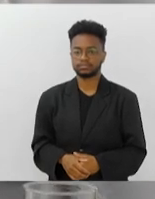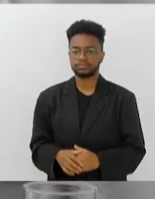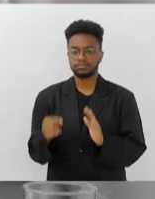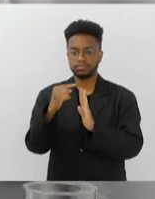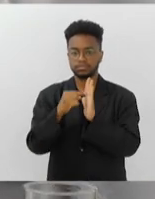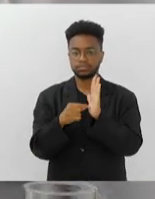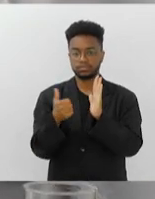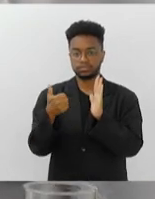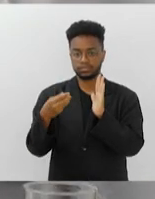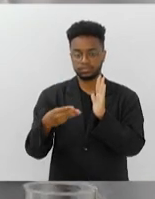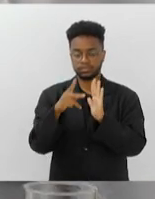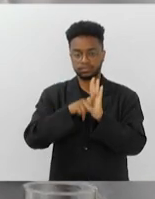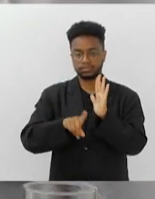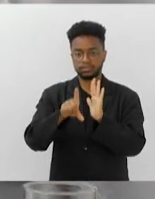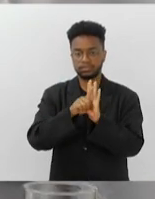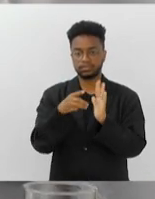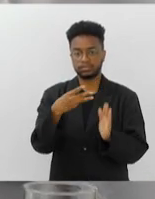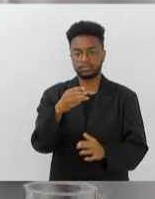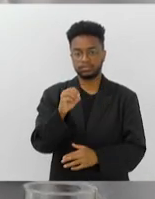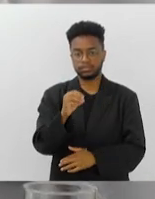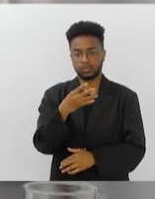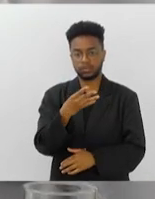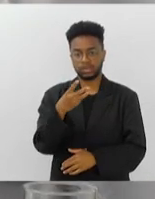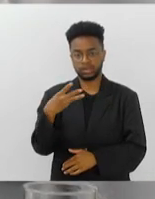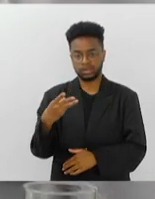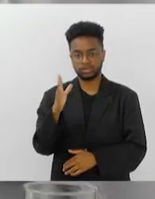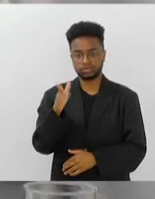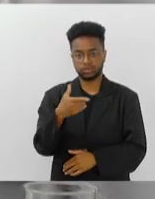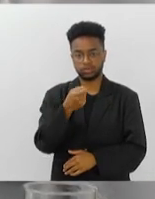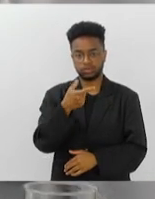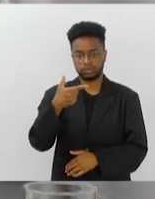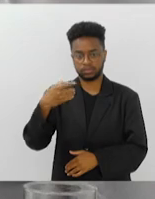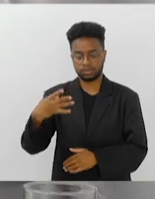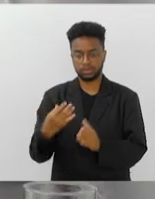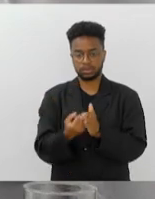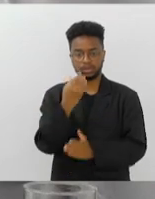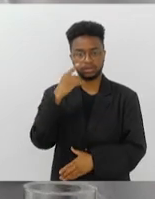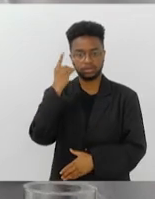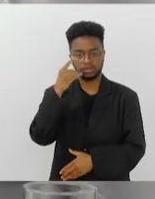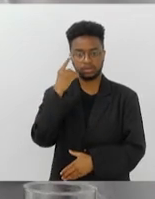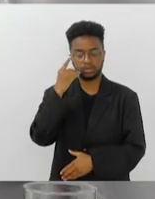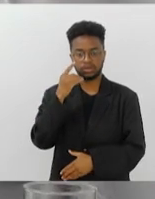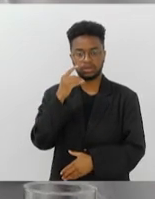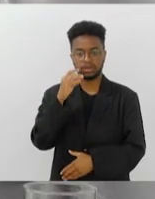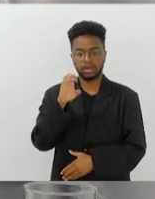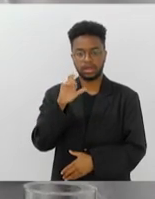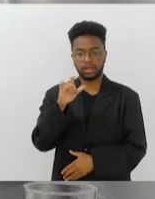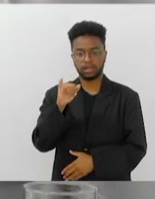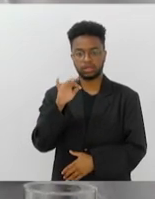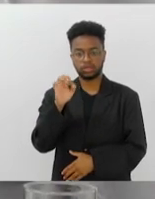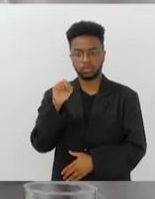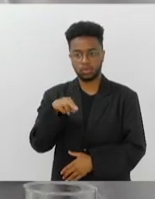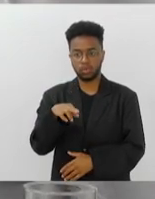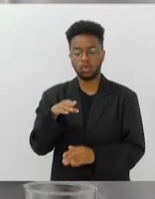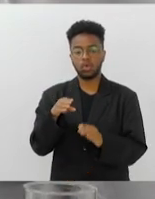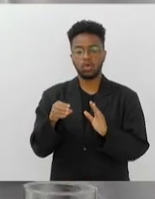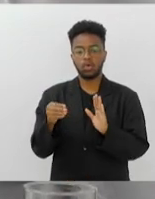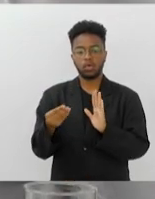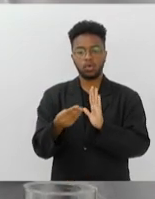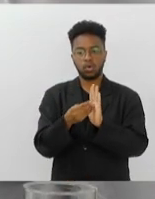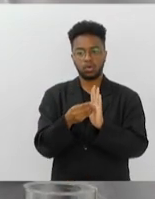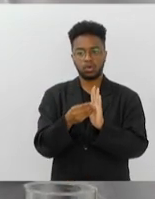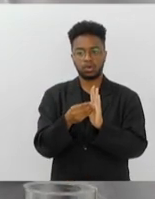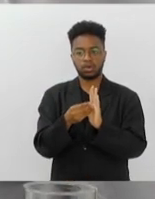13 da pauta, projeto de lei 3043 de 24, de autoria do deputado Wellington José, que declara a quadrilha de São Judas